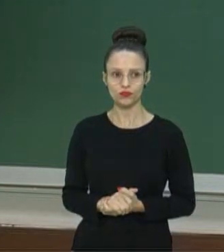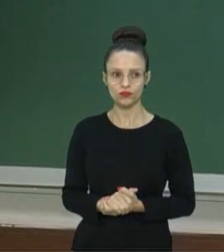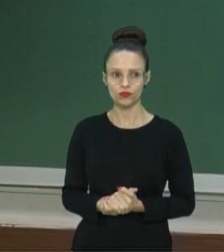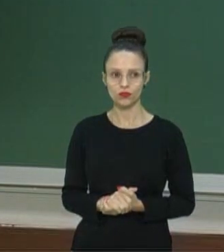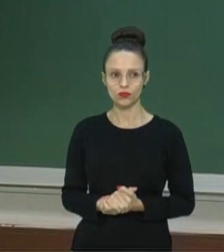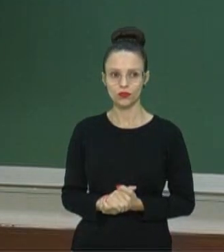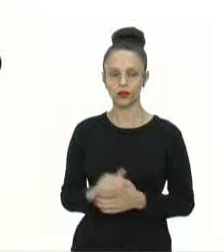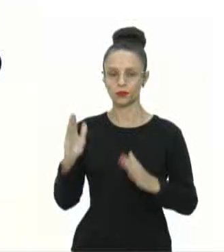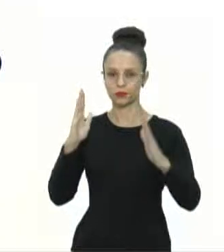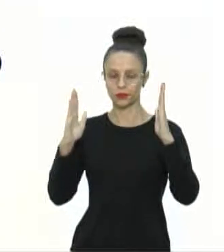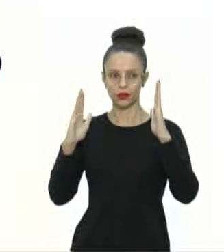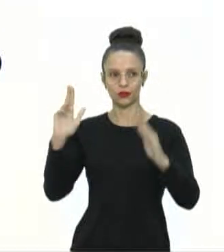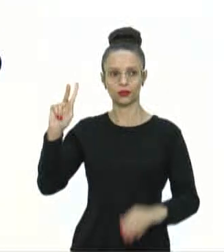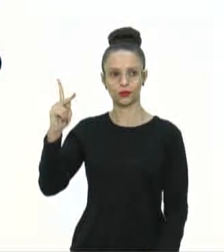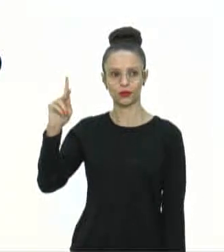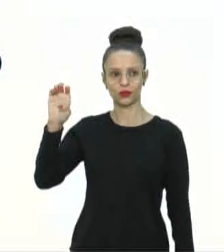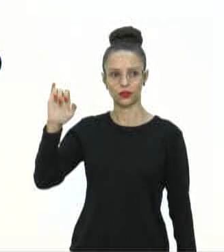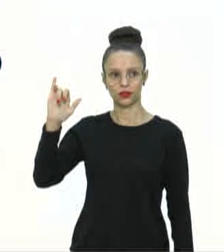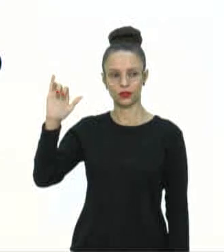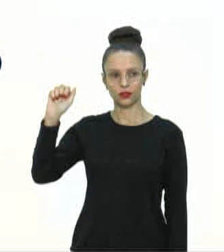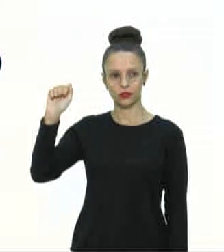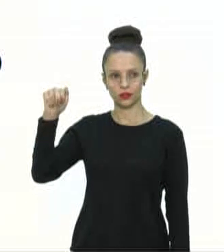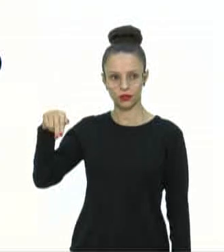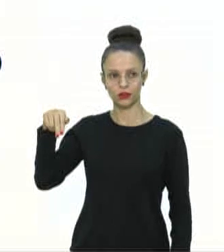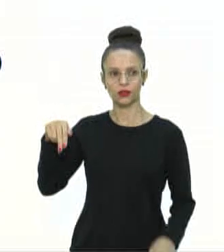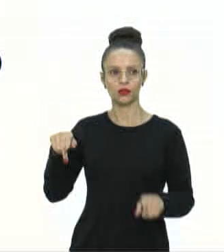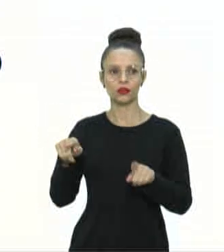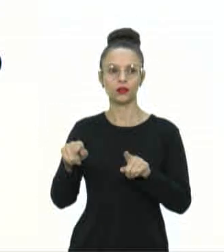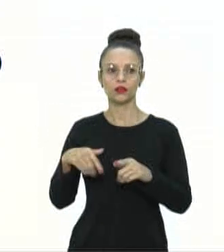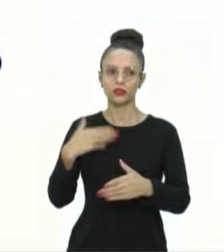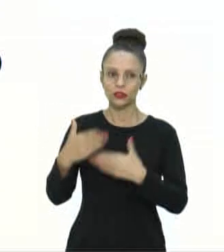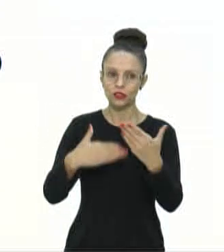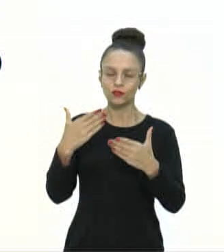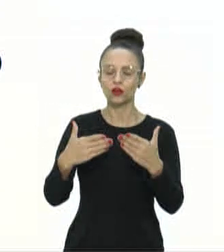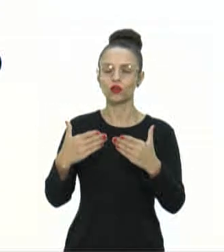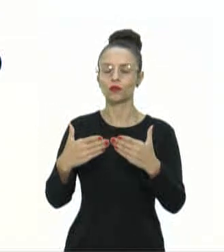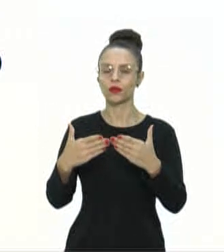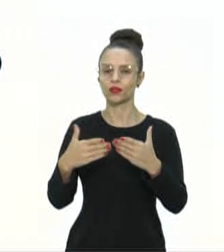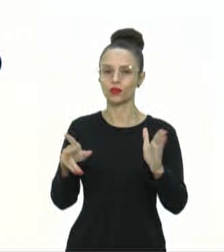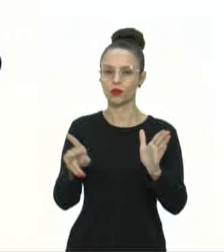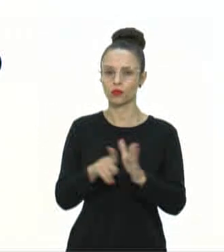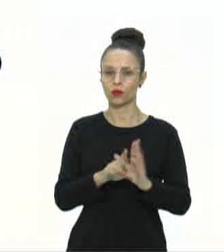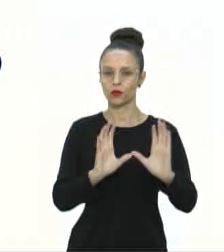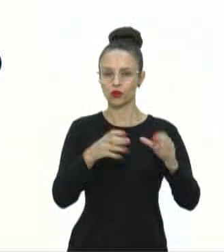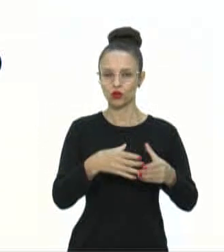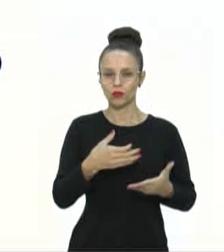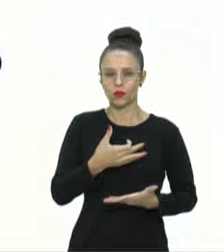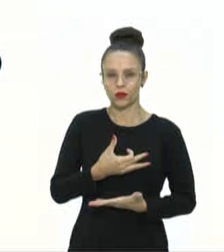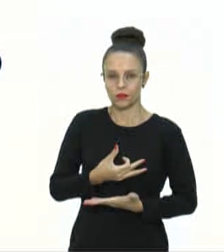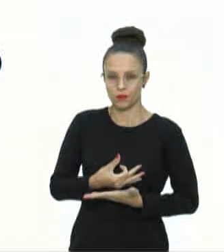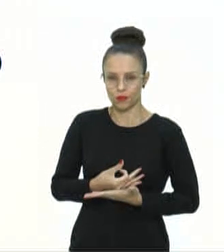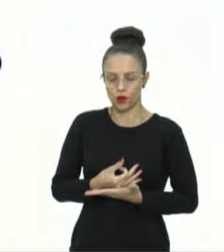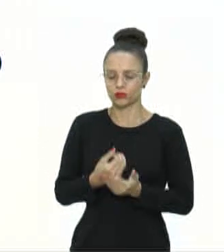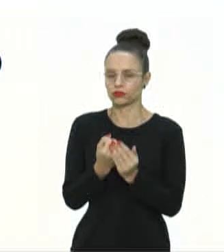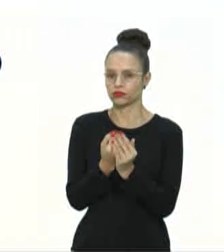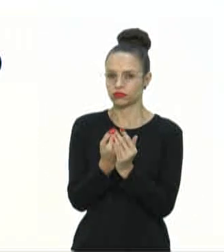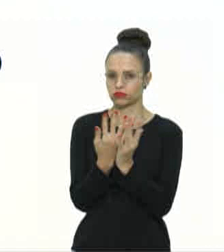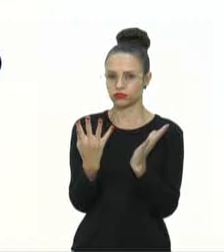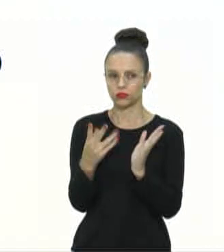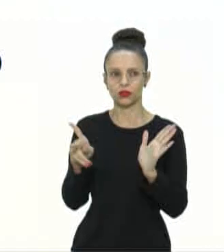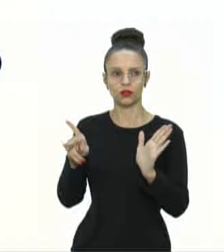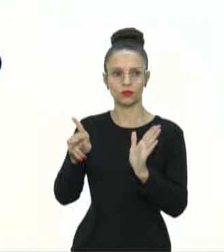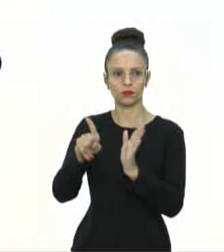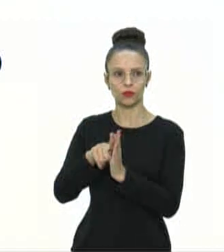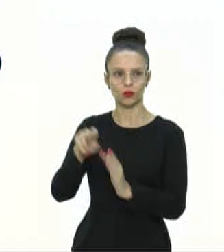Período Heian, com o desenvolvimento das seitas budistas esotéricas de